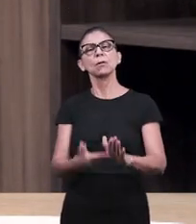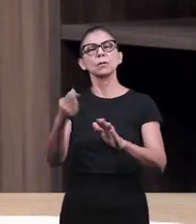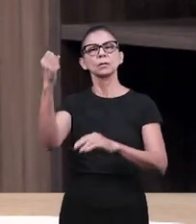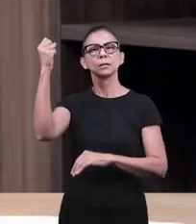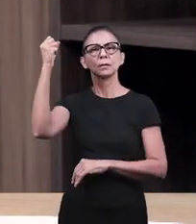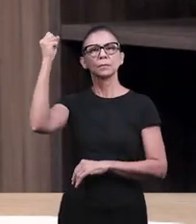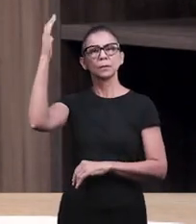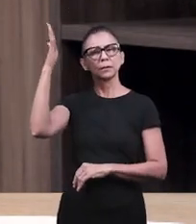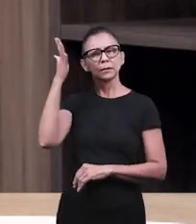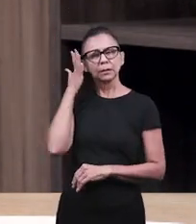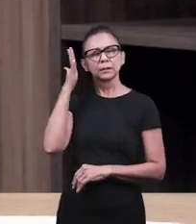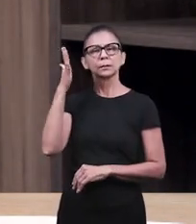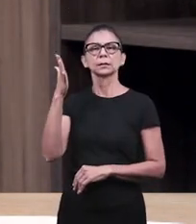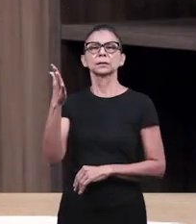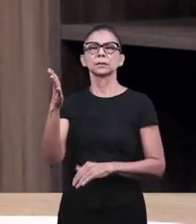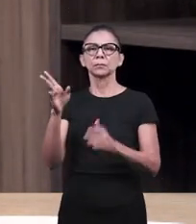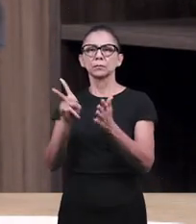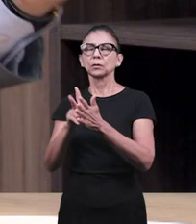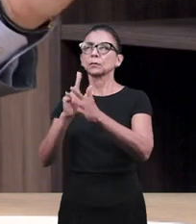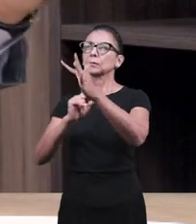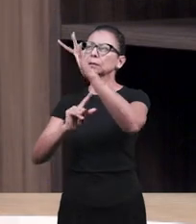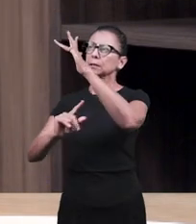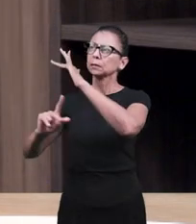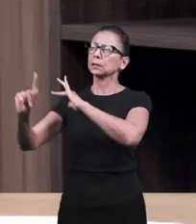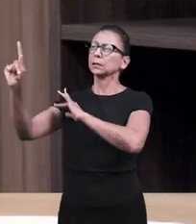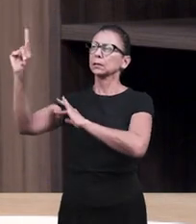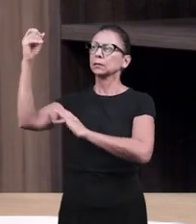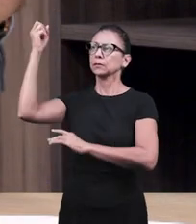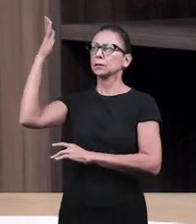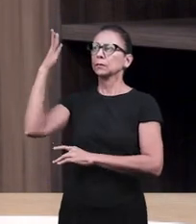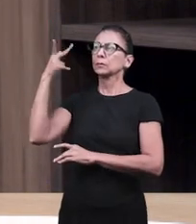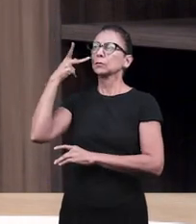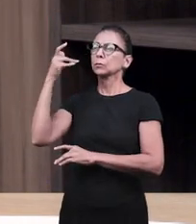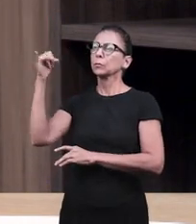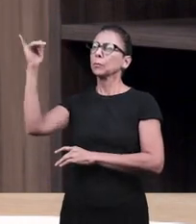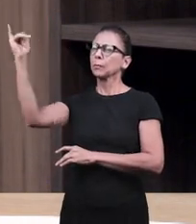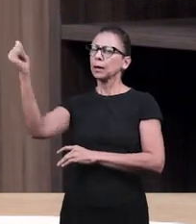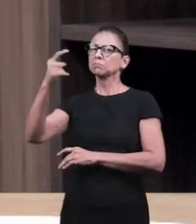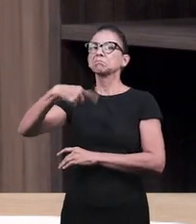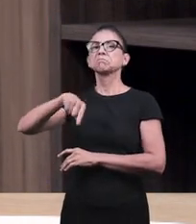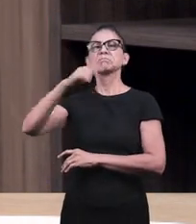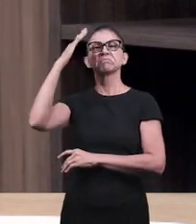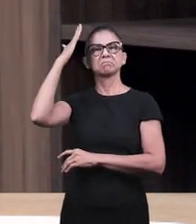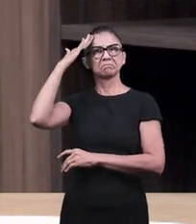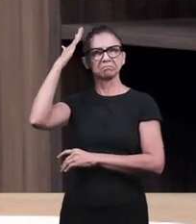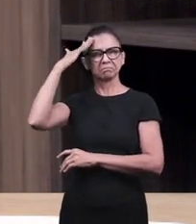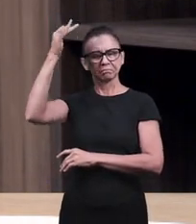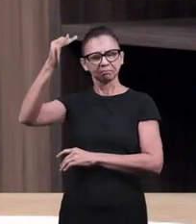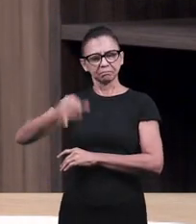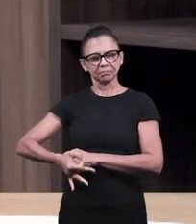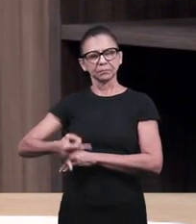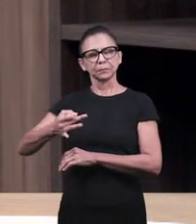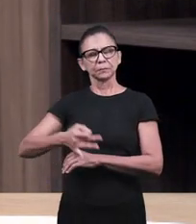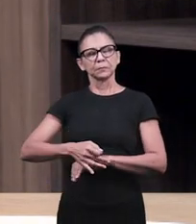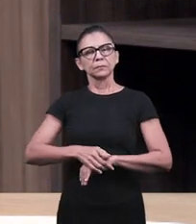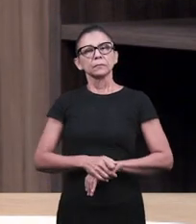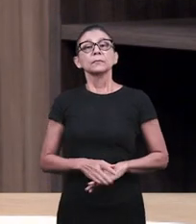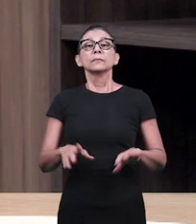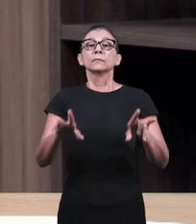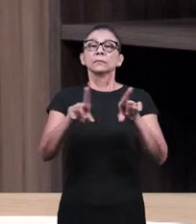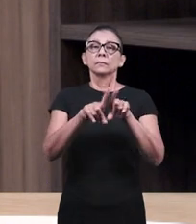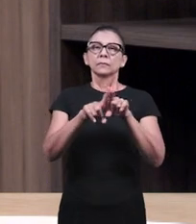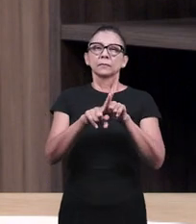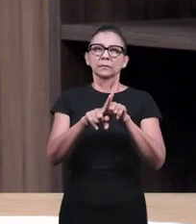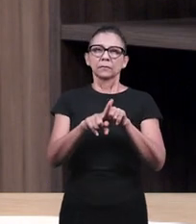uma dimensão que é a dimensão da eternidade, a dimensão do Pai, né? Temos entendido isso.